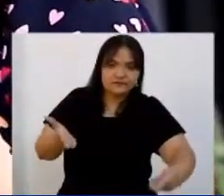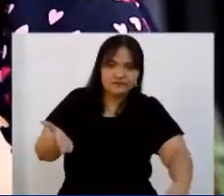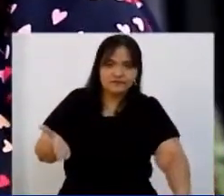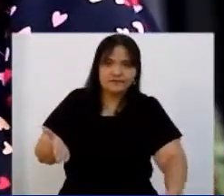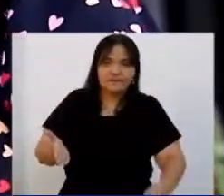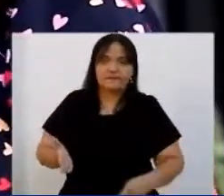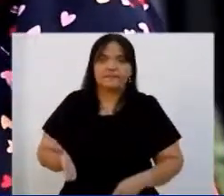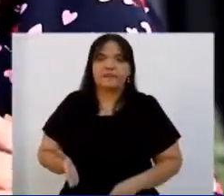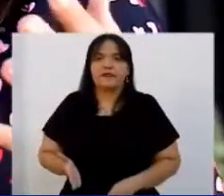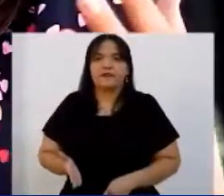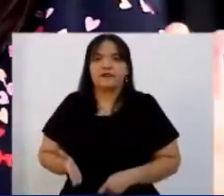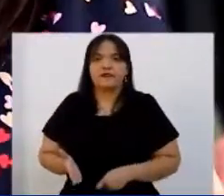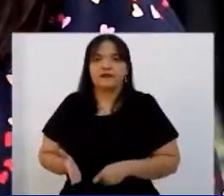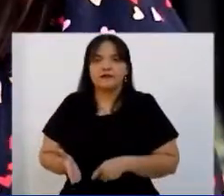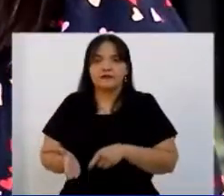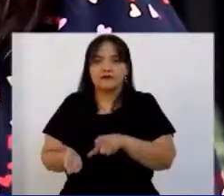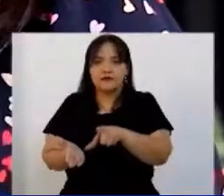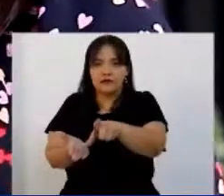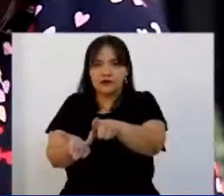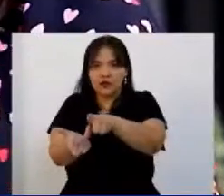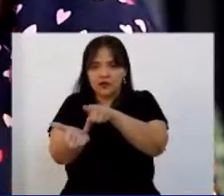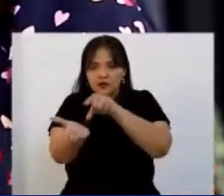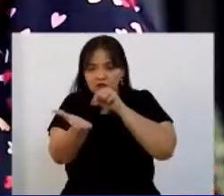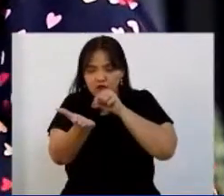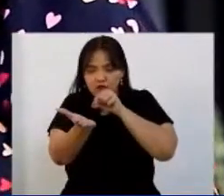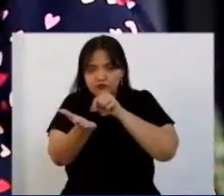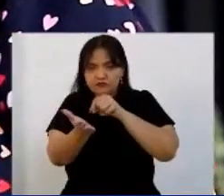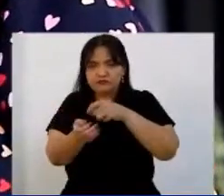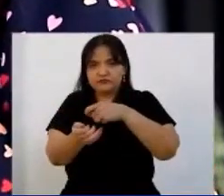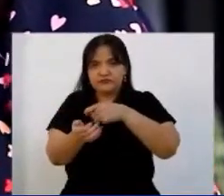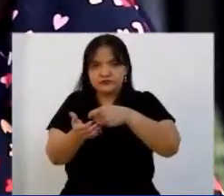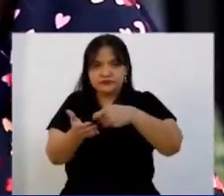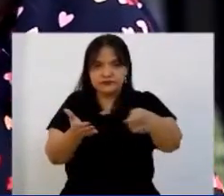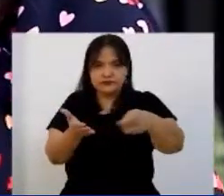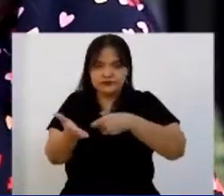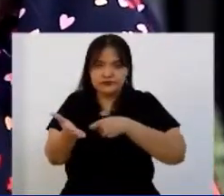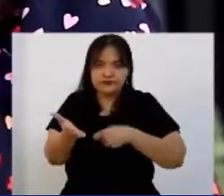produzindo os relatos, os resumos, os artigos.